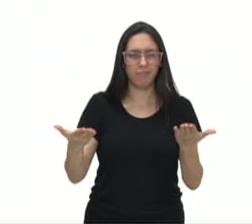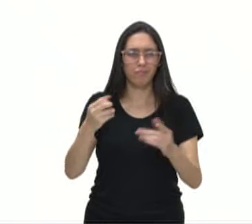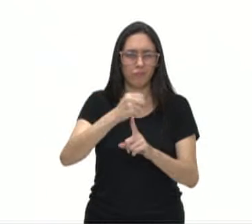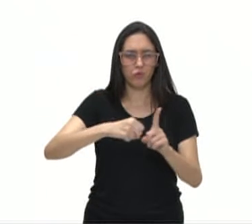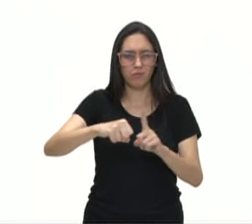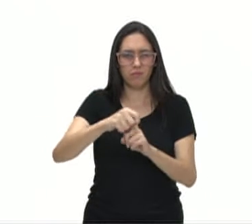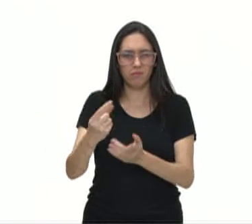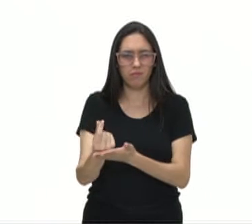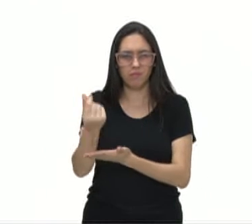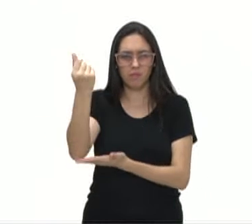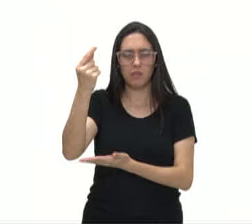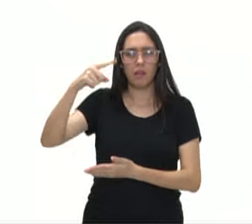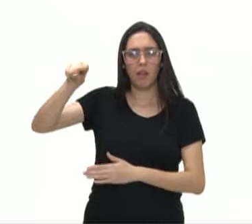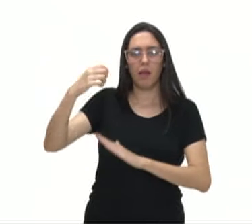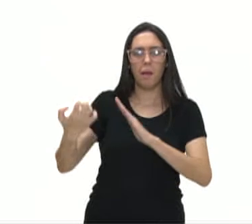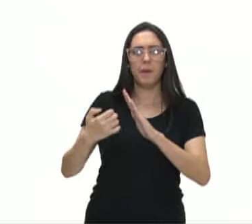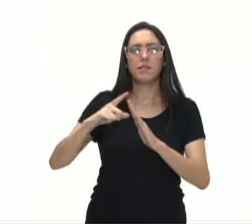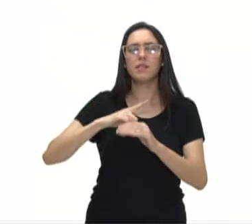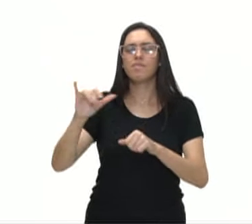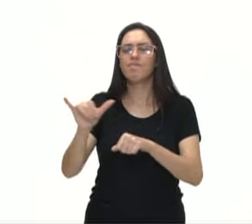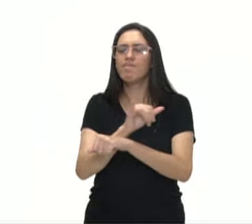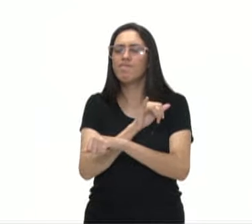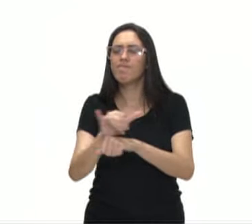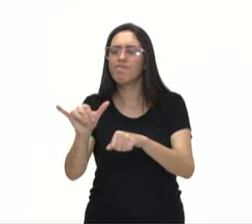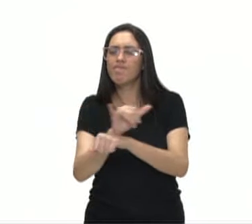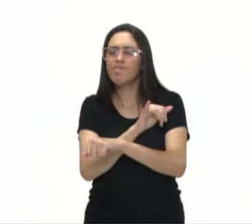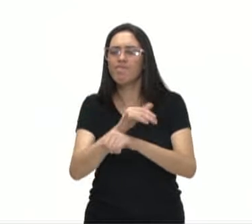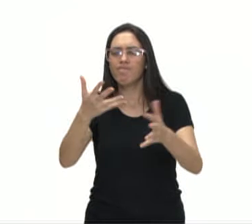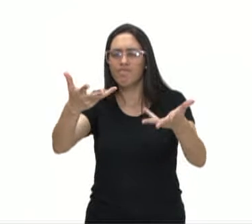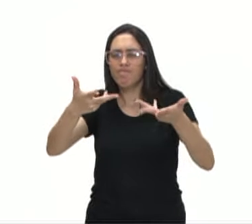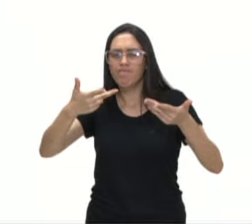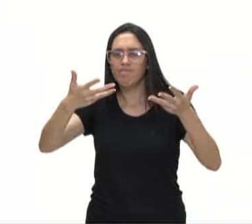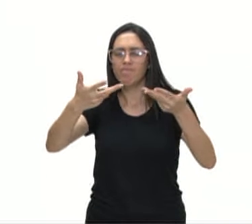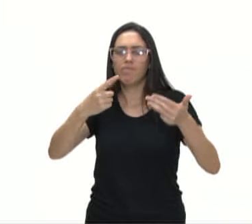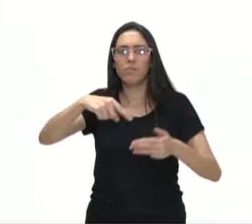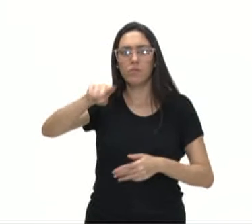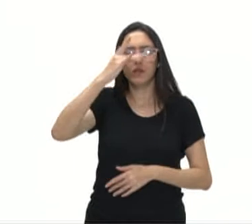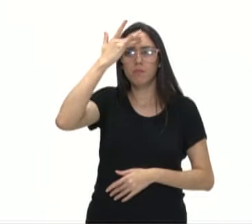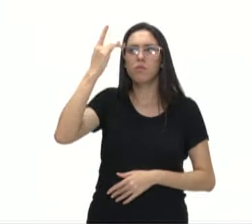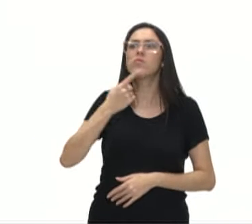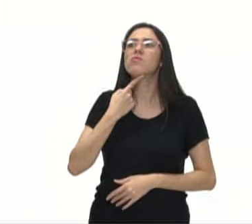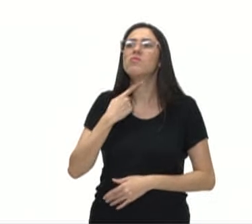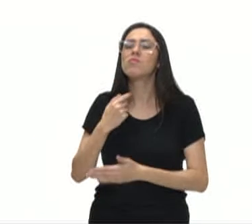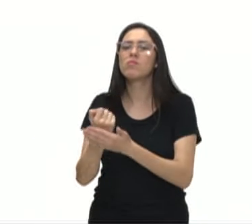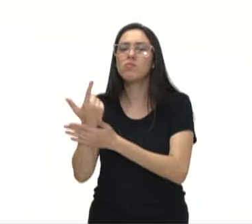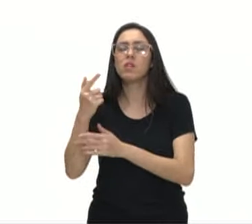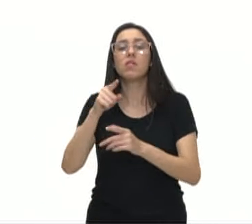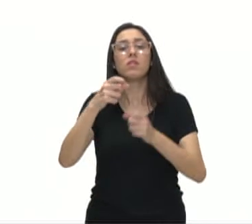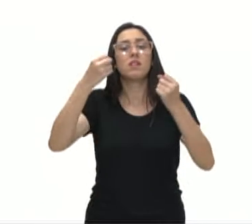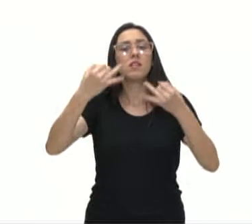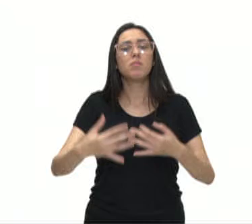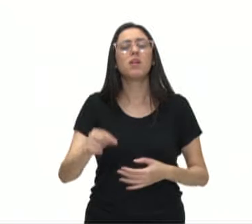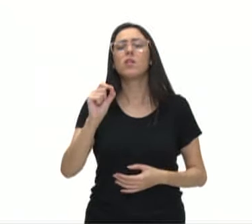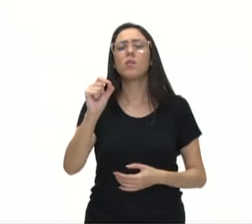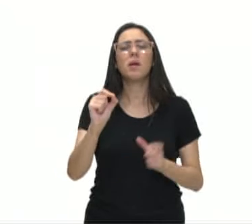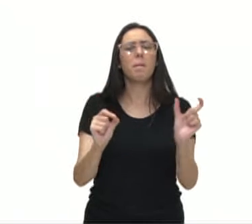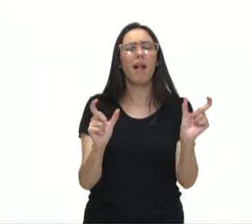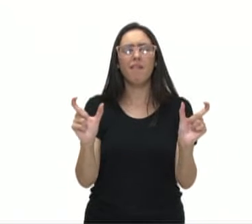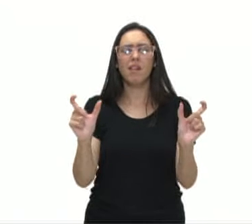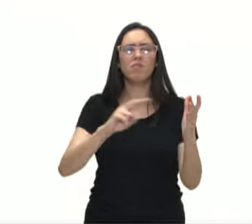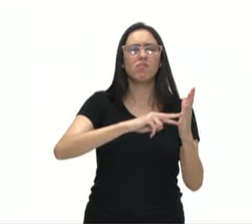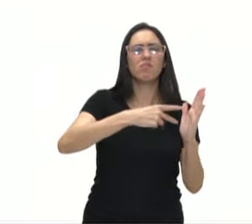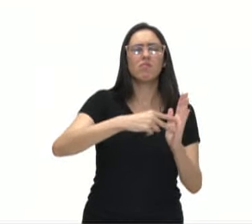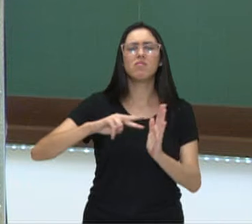passam a desenvolver estratégias que levam a sociedade ao consumo. Diferencie obsolescência planejada de